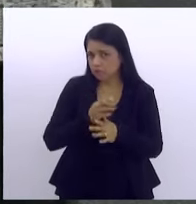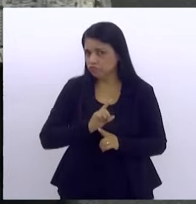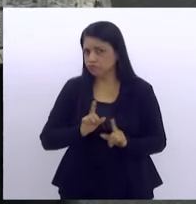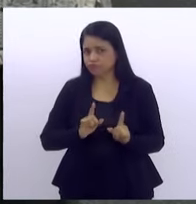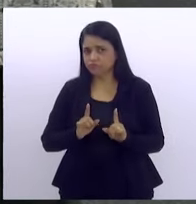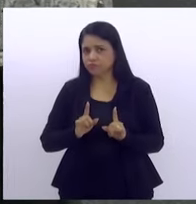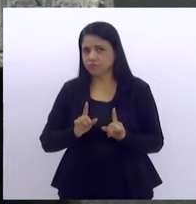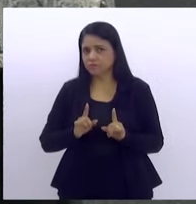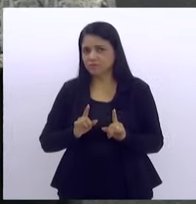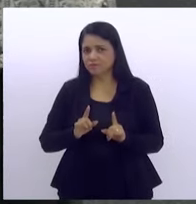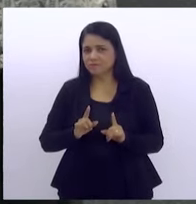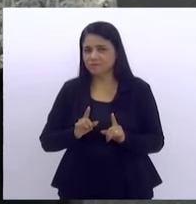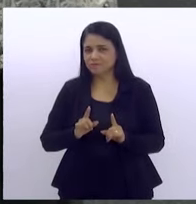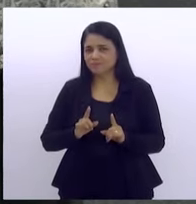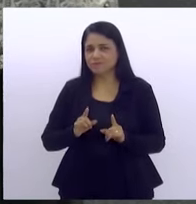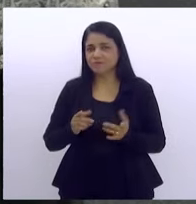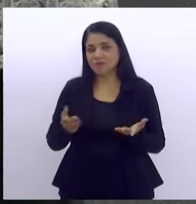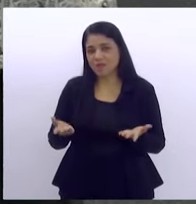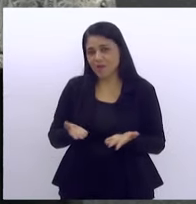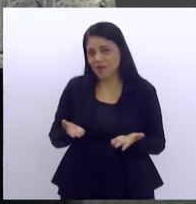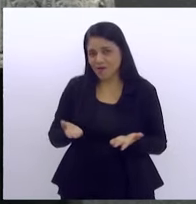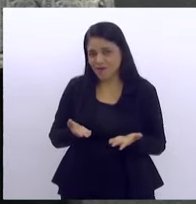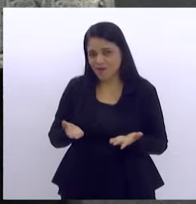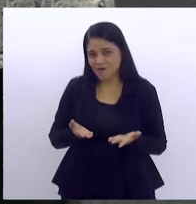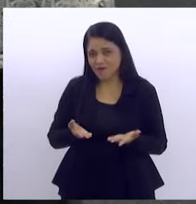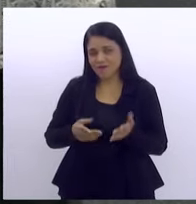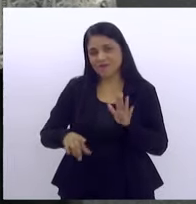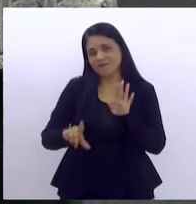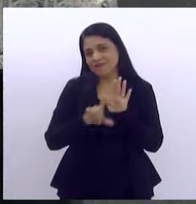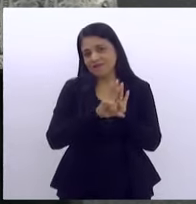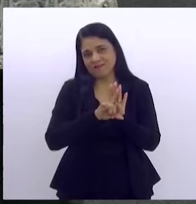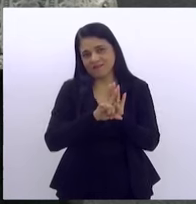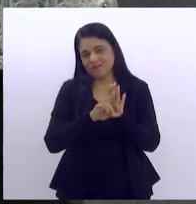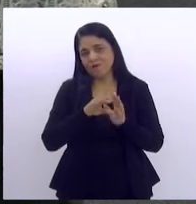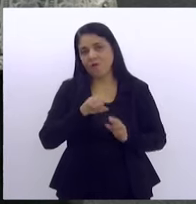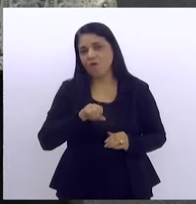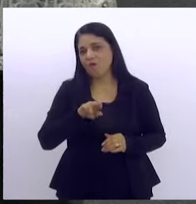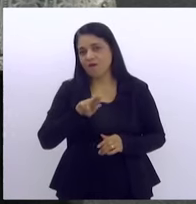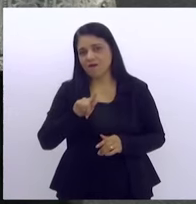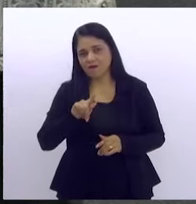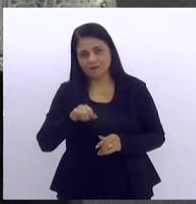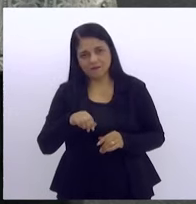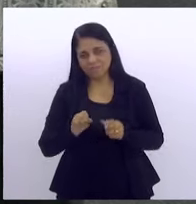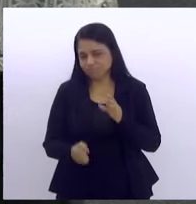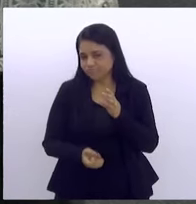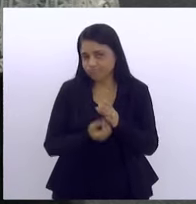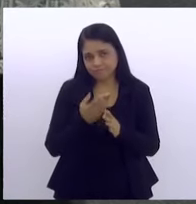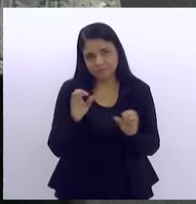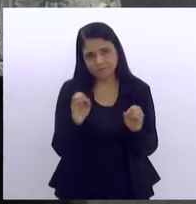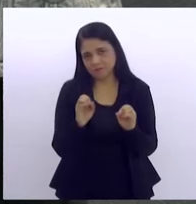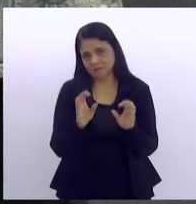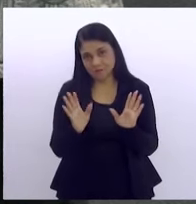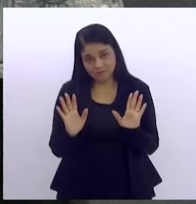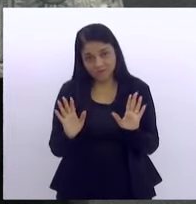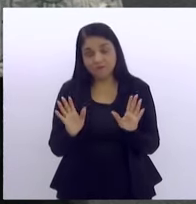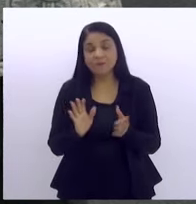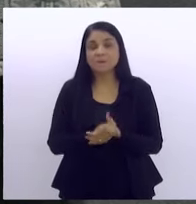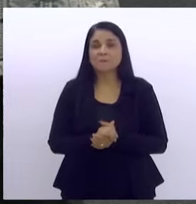por esse dispositivo que está sendo revogado da lei orgânica. Então, senhor presidente, estou